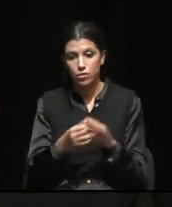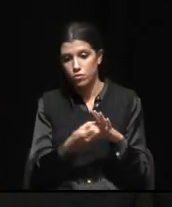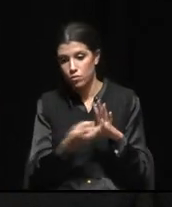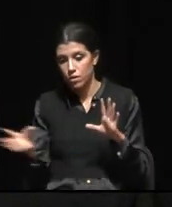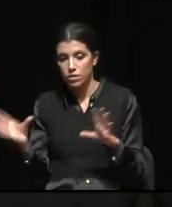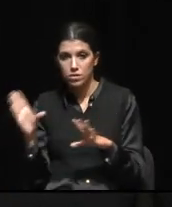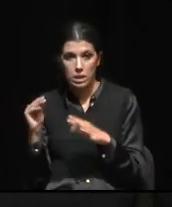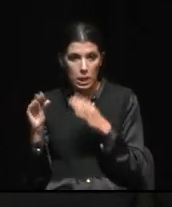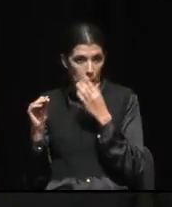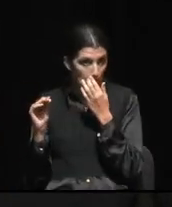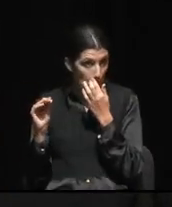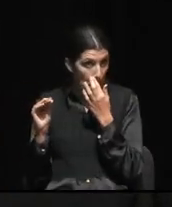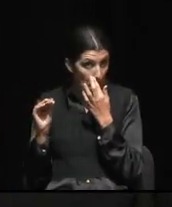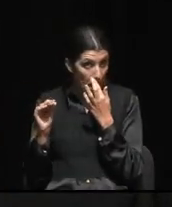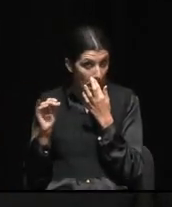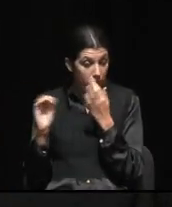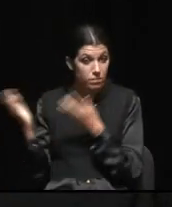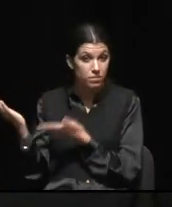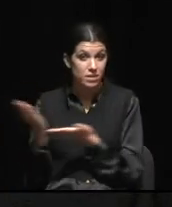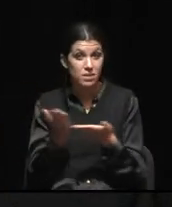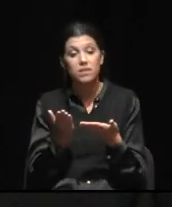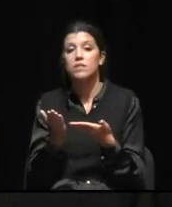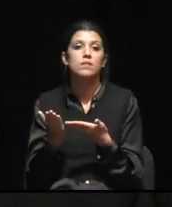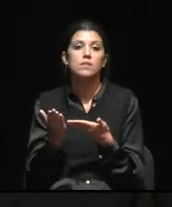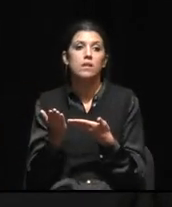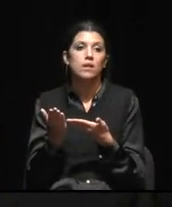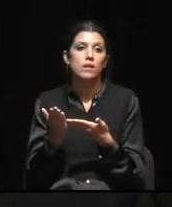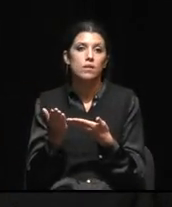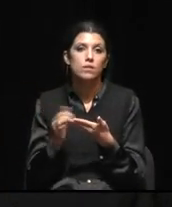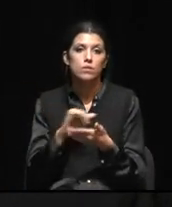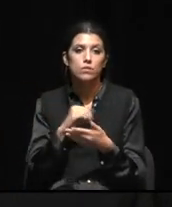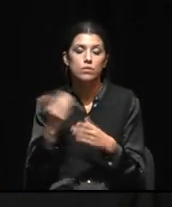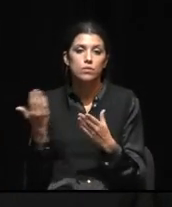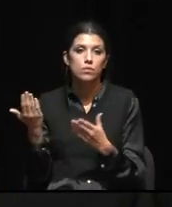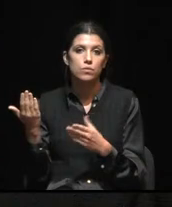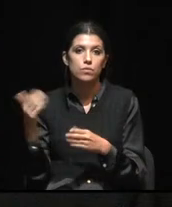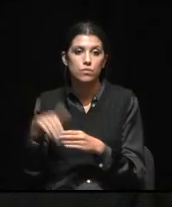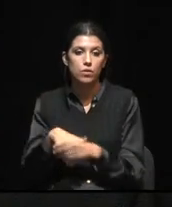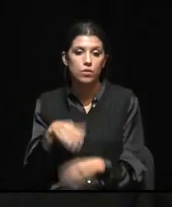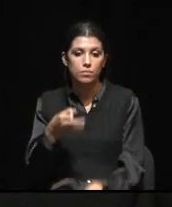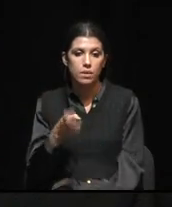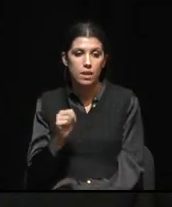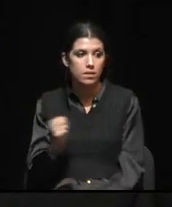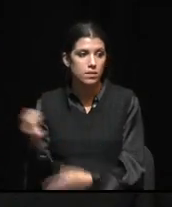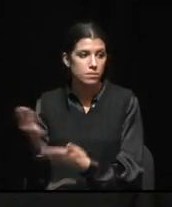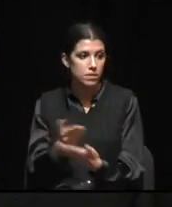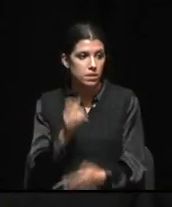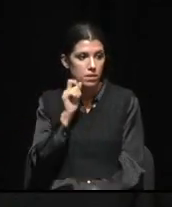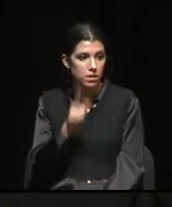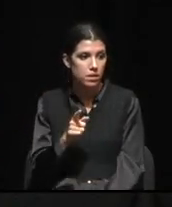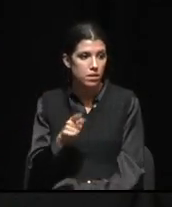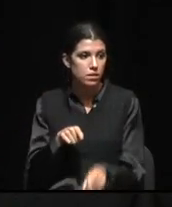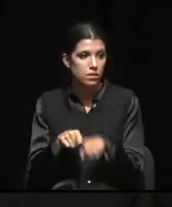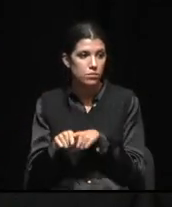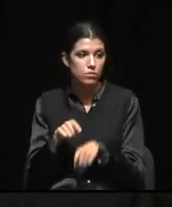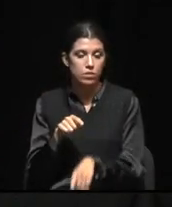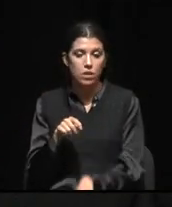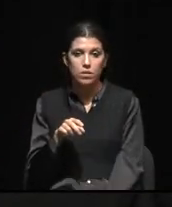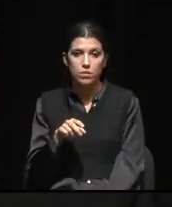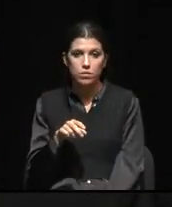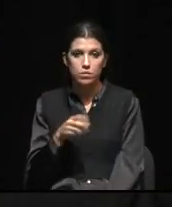diferentes vamos começar pela apresentação do voto do PS não sei quem apresenta Deputado Duarte